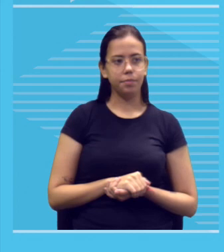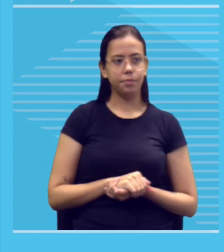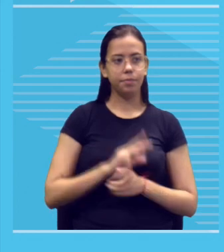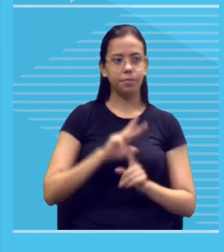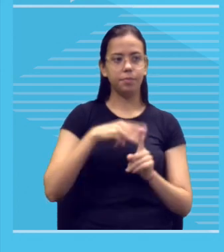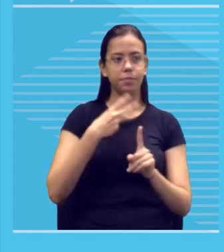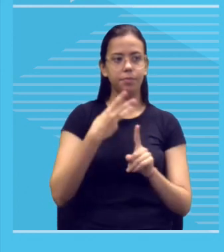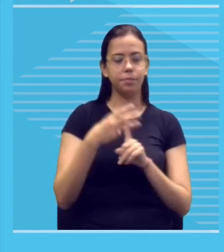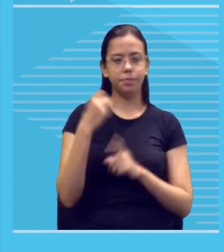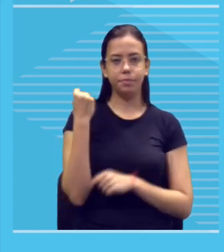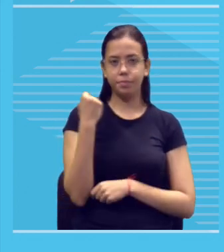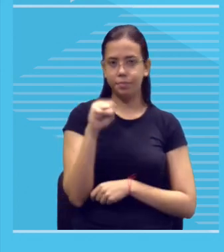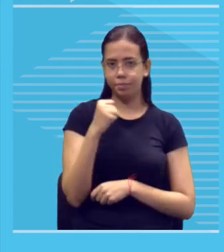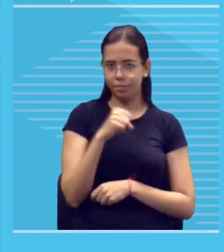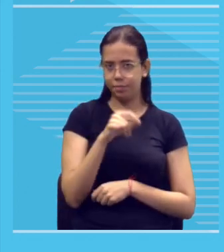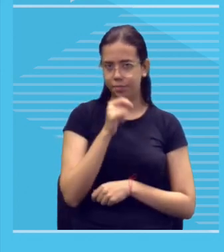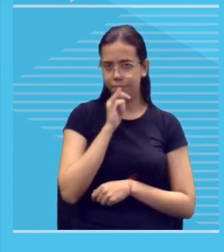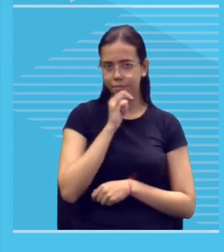triplo de 8